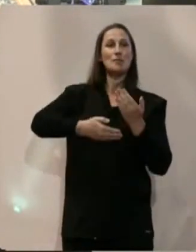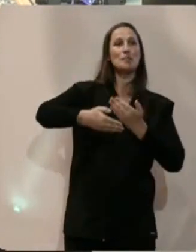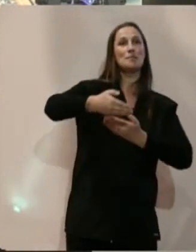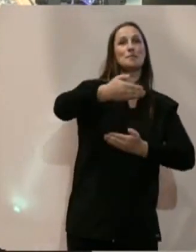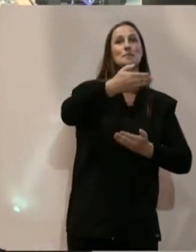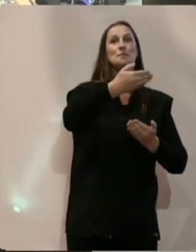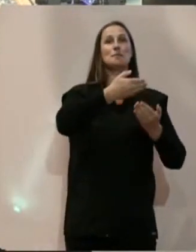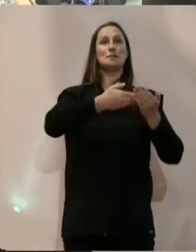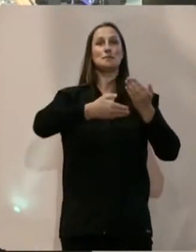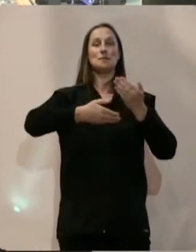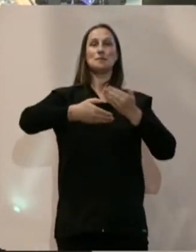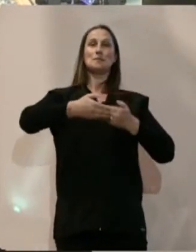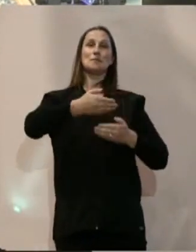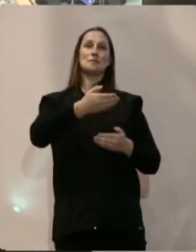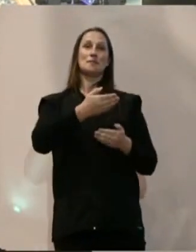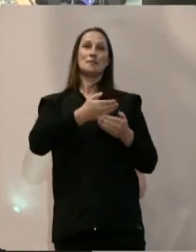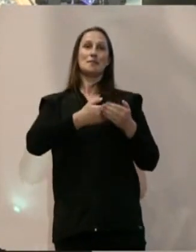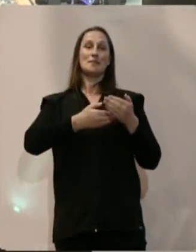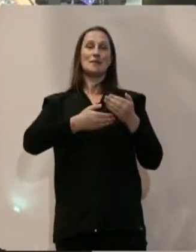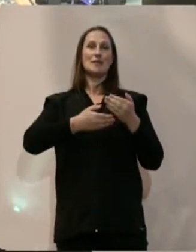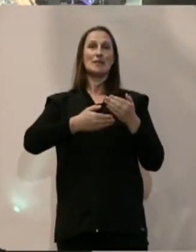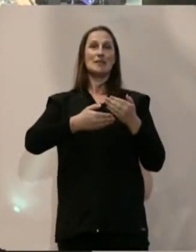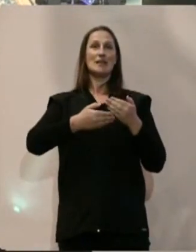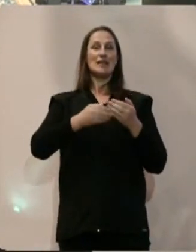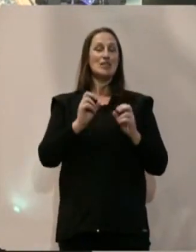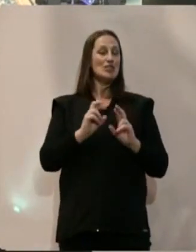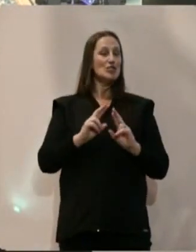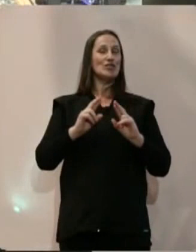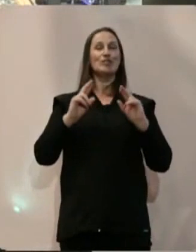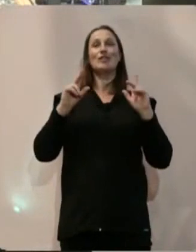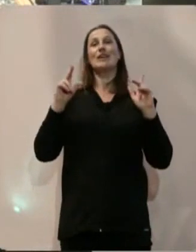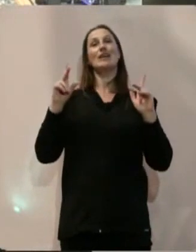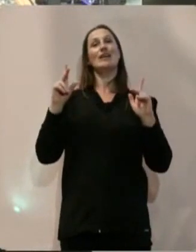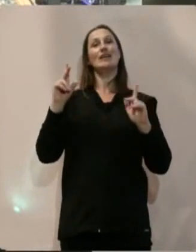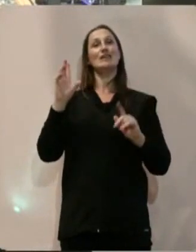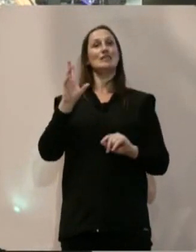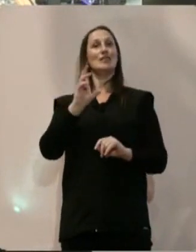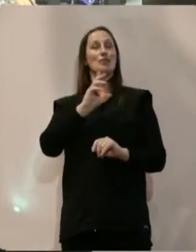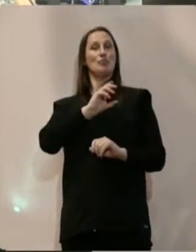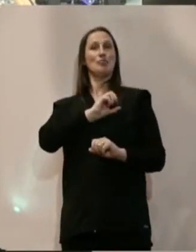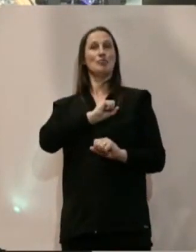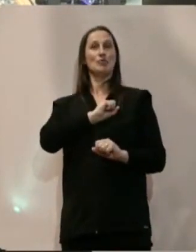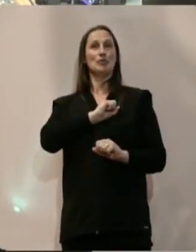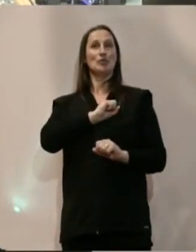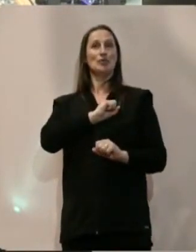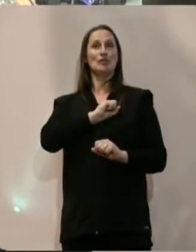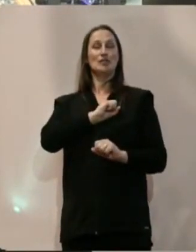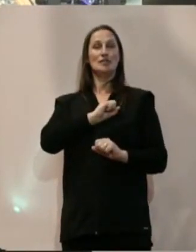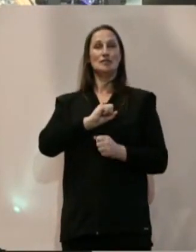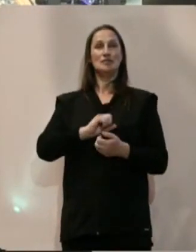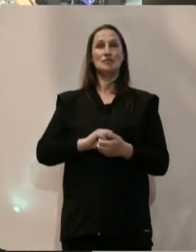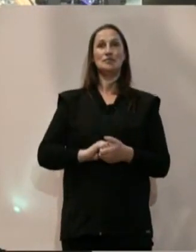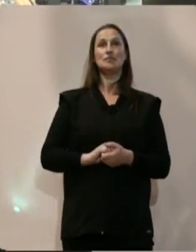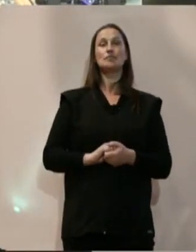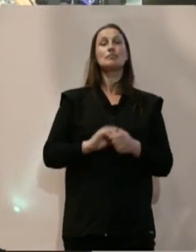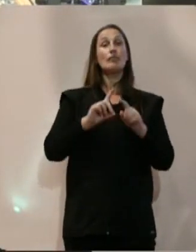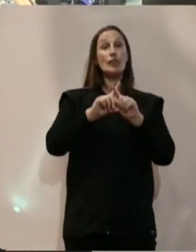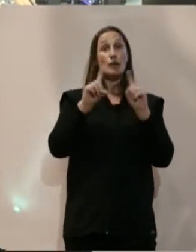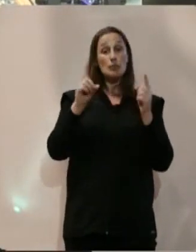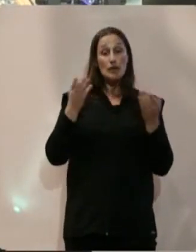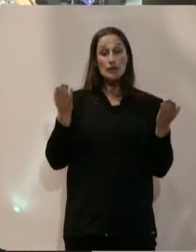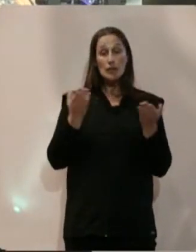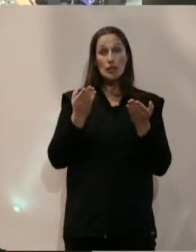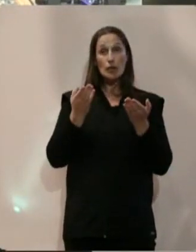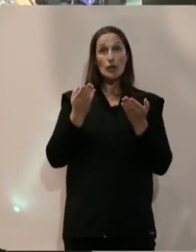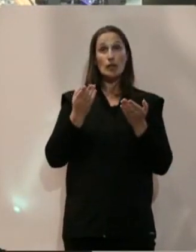amor desinteressado, sacrificial, doador, e isso é fruto do amor de Jesus em nós. Mas eu queria